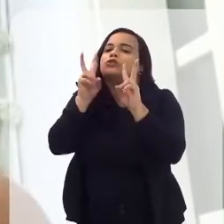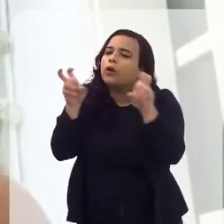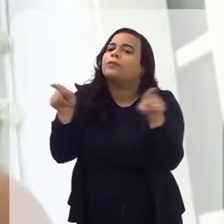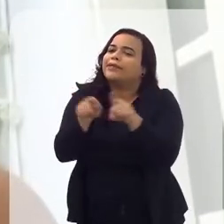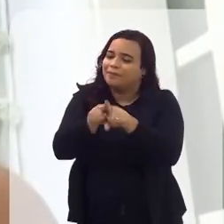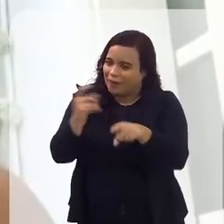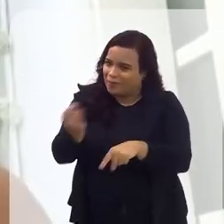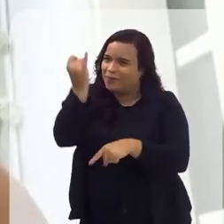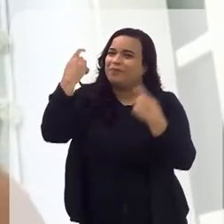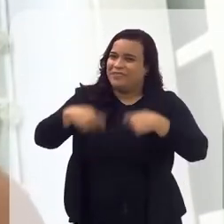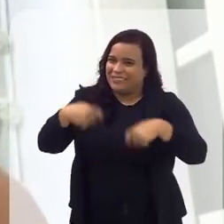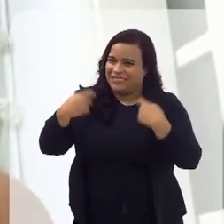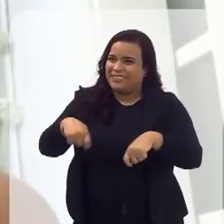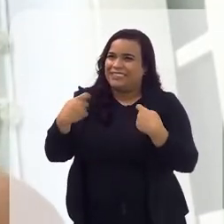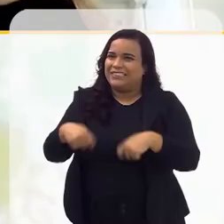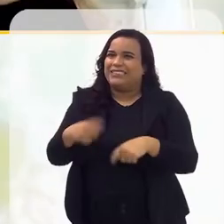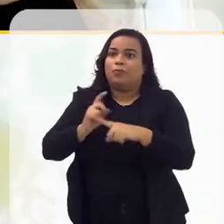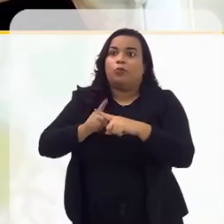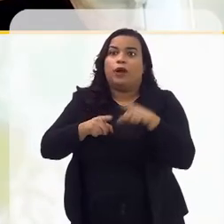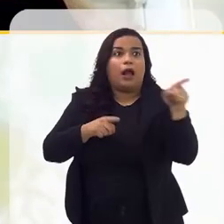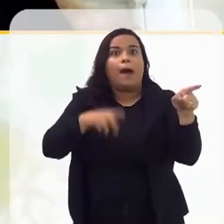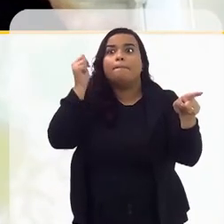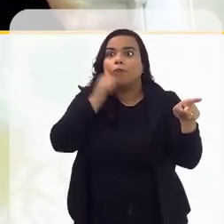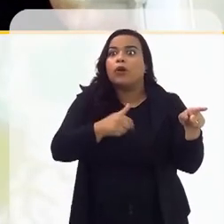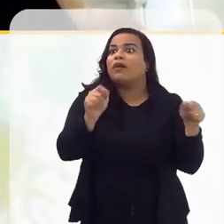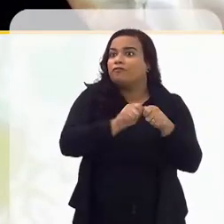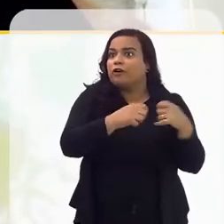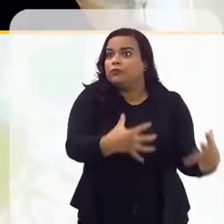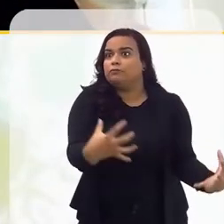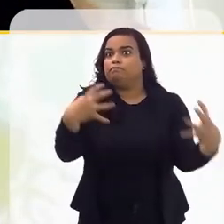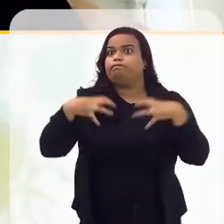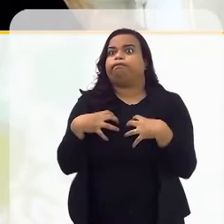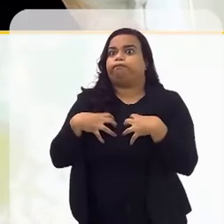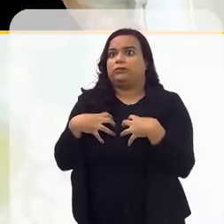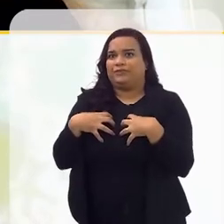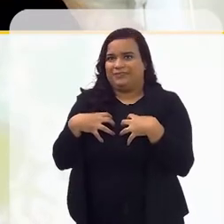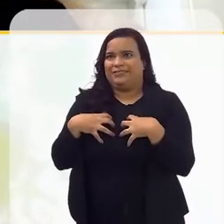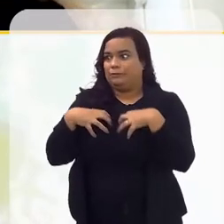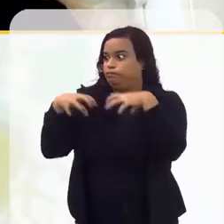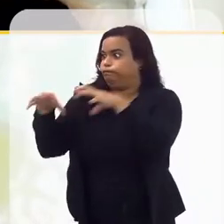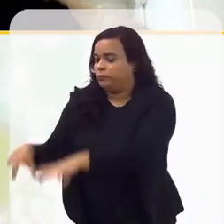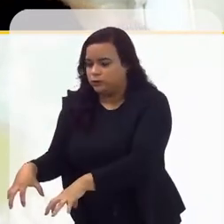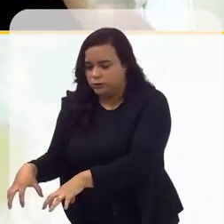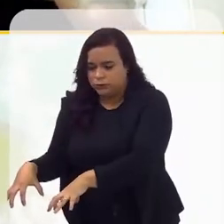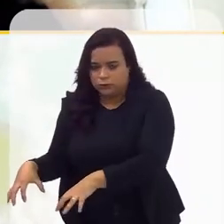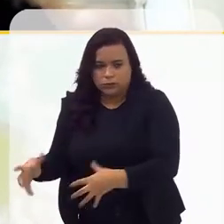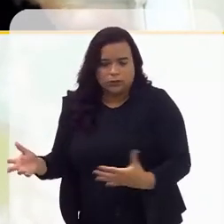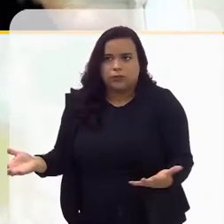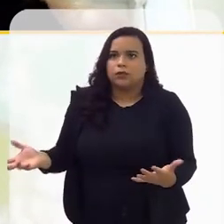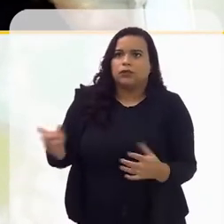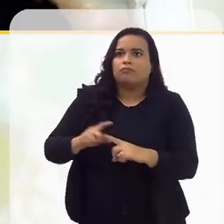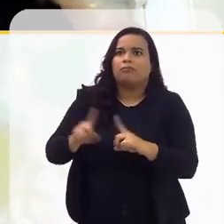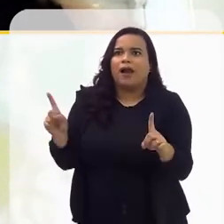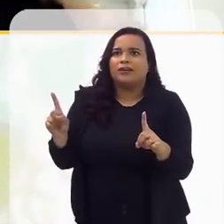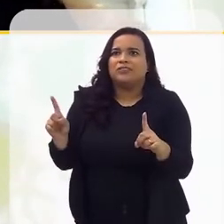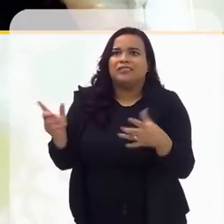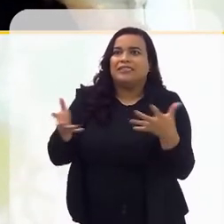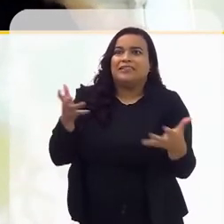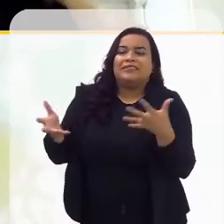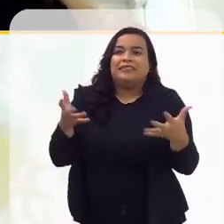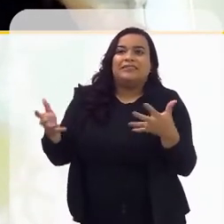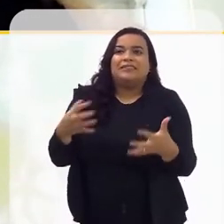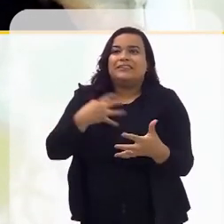falar sobre isso, é importante, porque senão muitas O mulheres que podem levou dizer: essa "Ah, mulher a fazer isso? Tem a questão da pressão, tem tudo, mas isso ainda